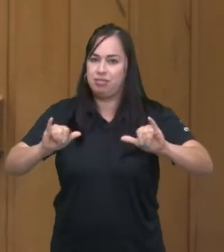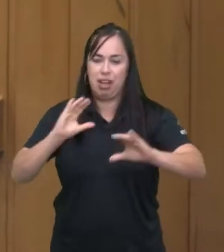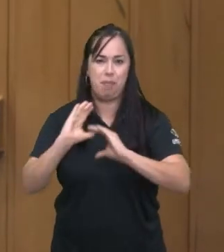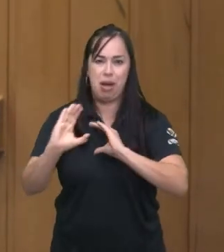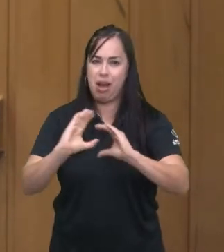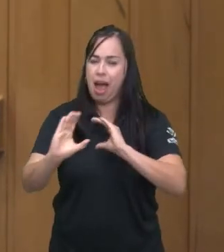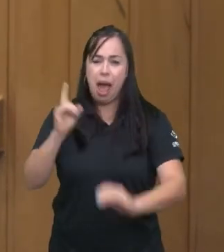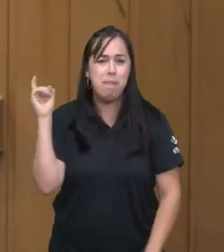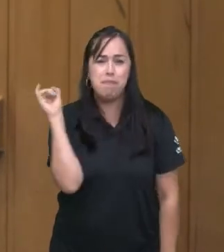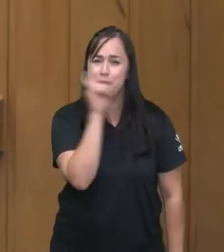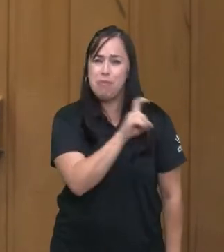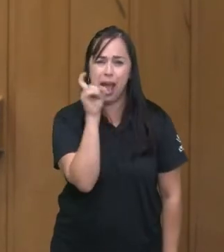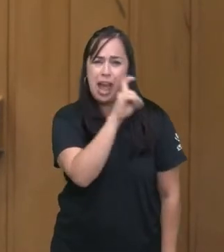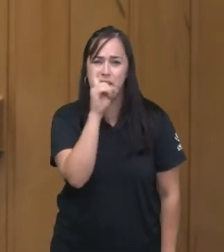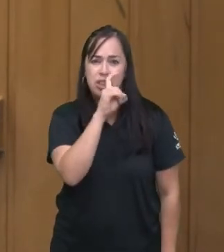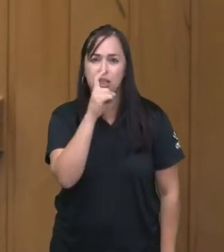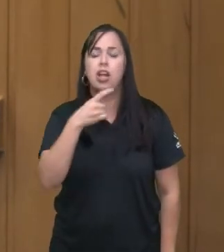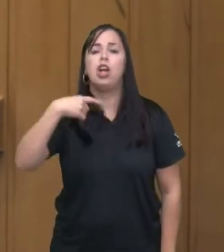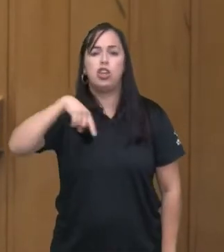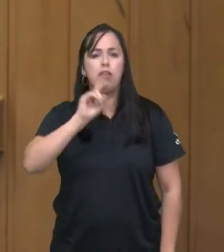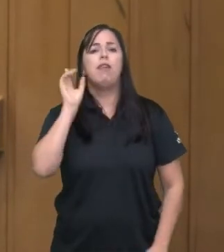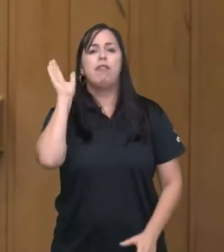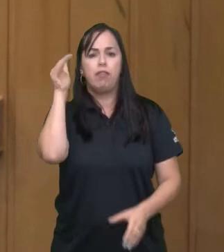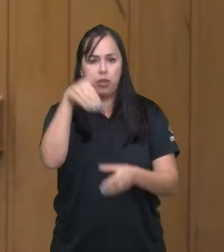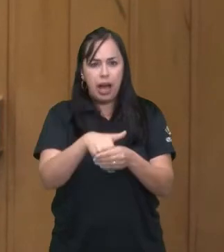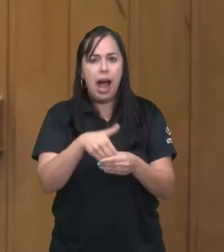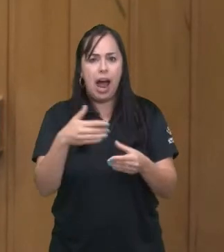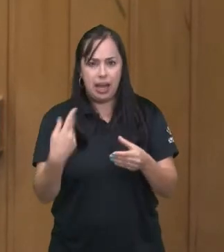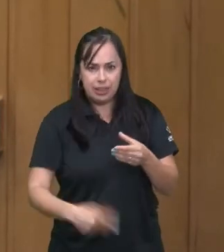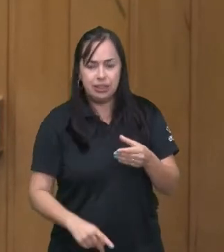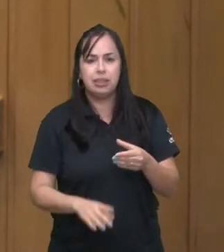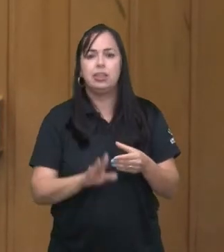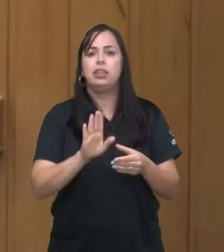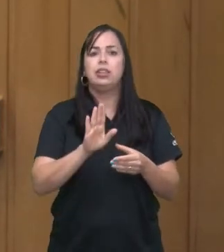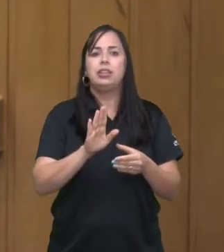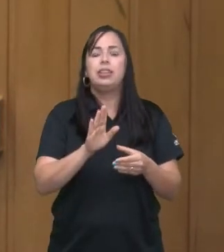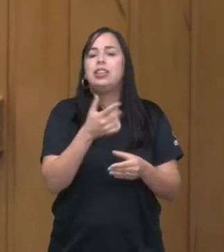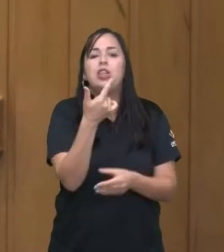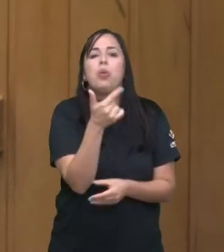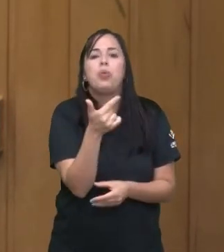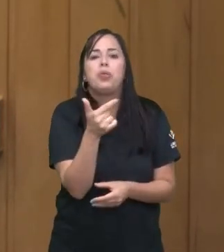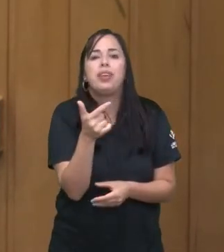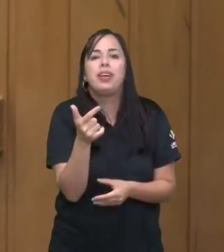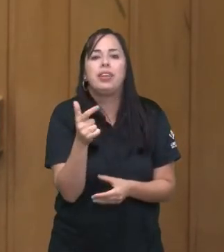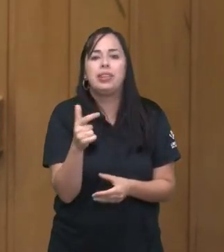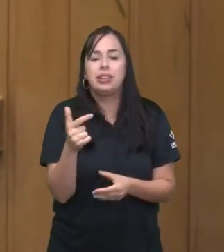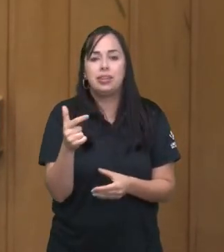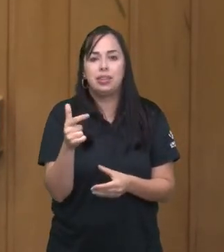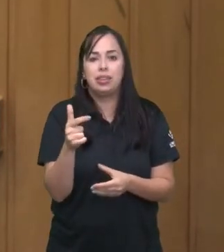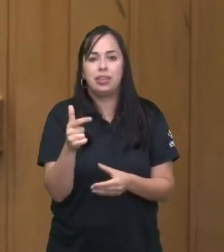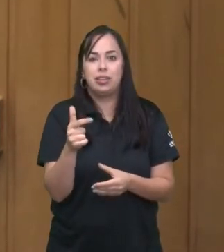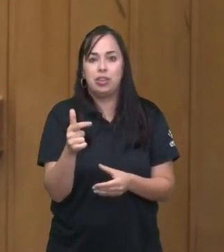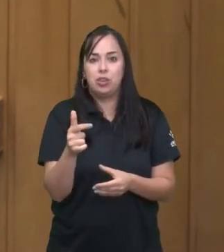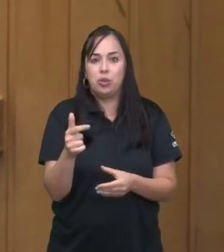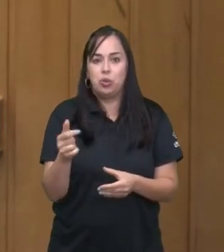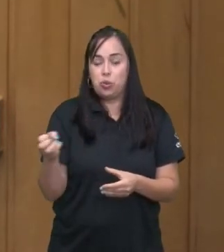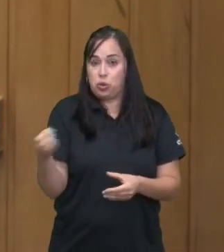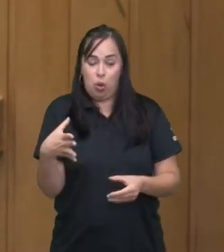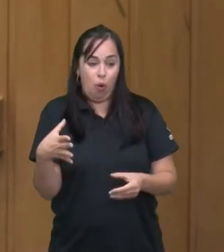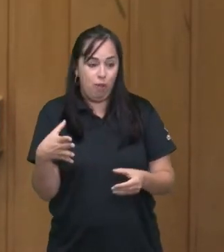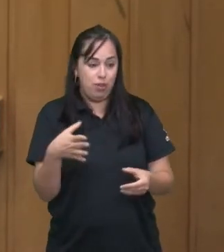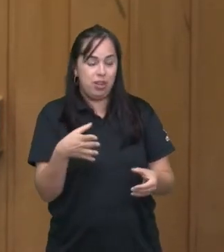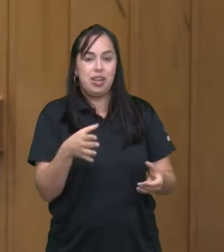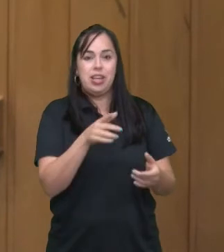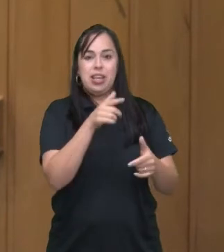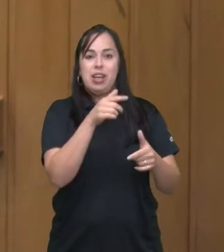é mentirosa, porque nós vamos votar aqui, votou, e não tem em relação a servidores atuais e servidores